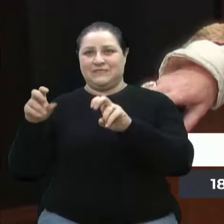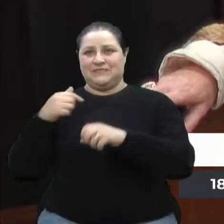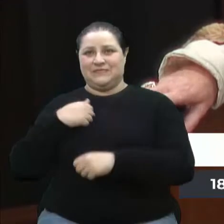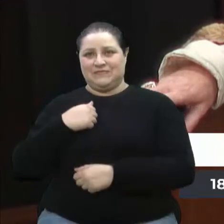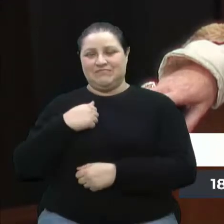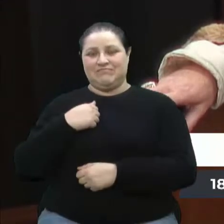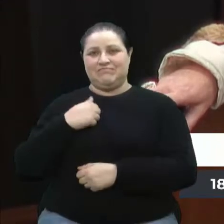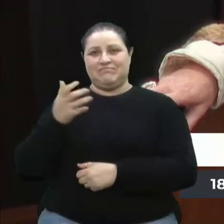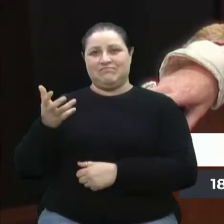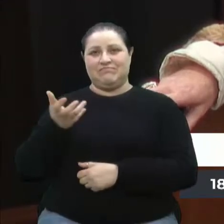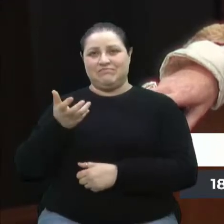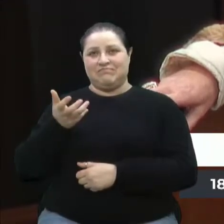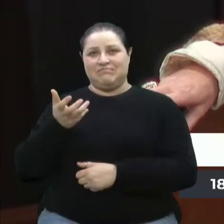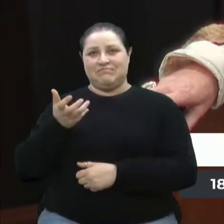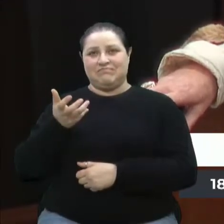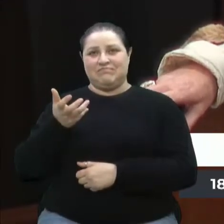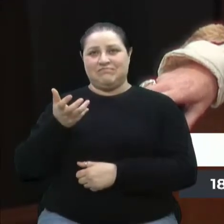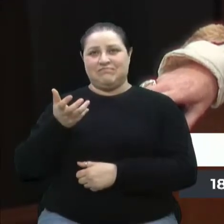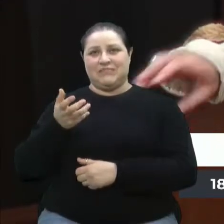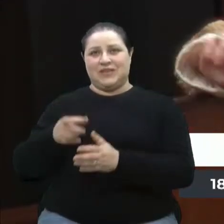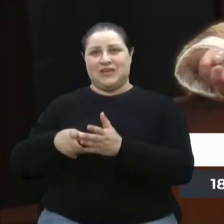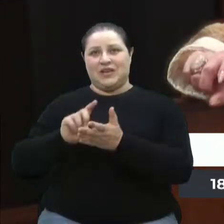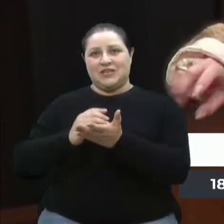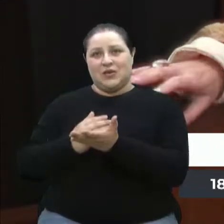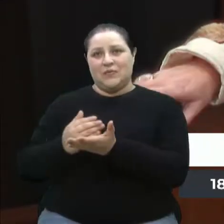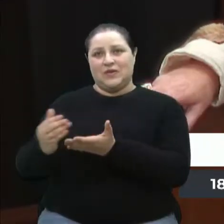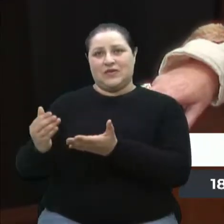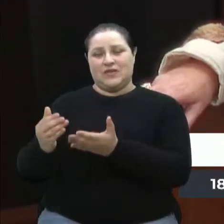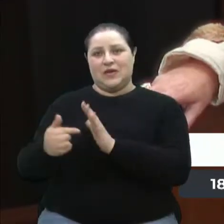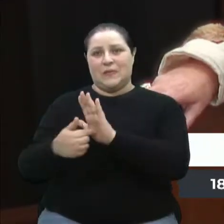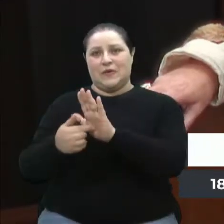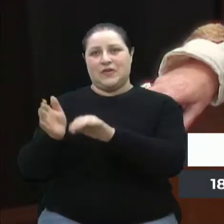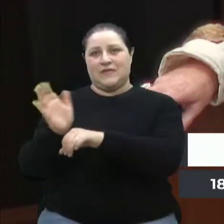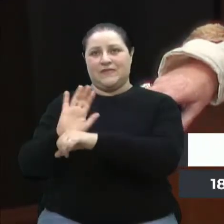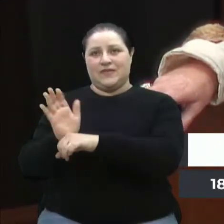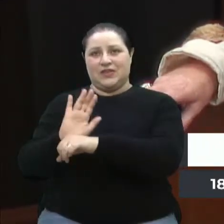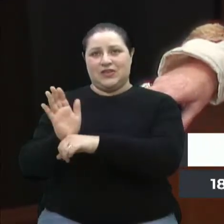até gostaria de, antes de iniciar, passar um vídeo,